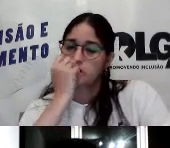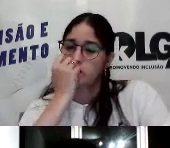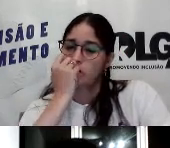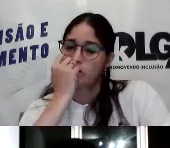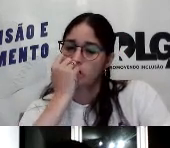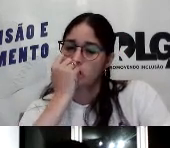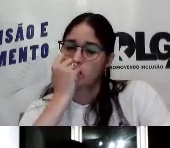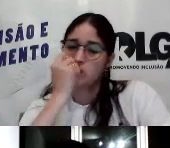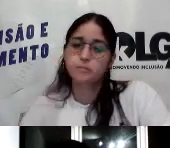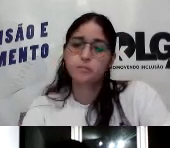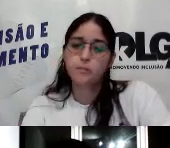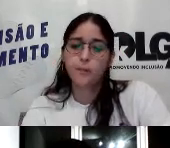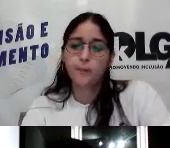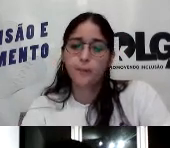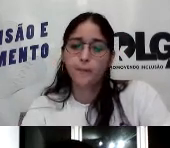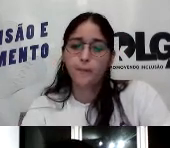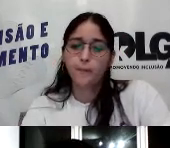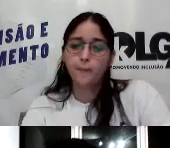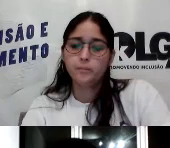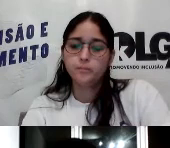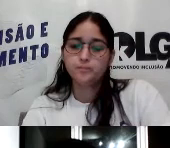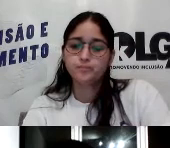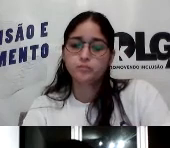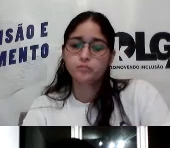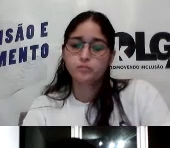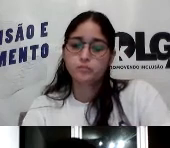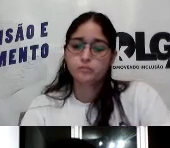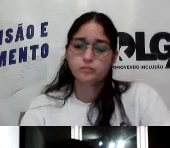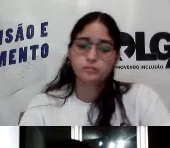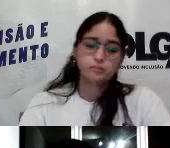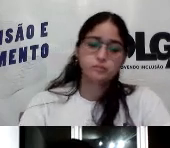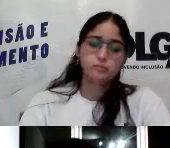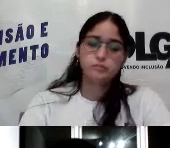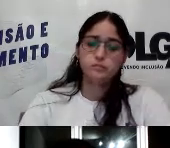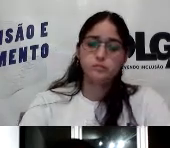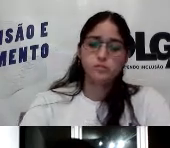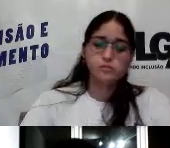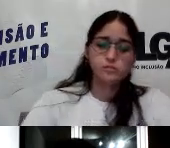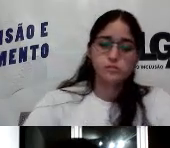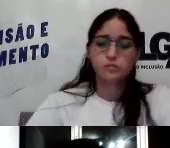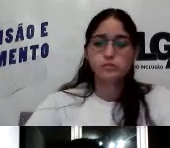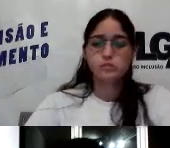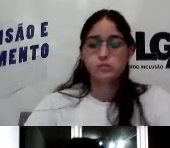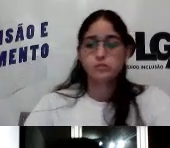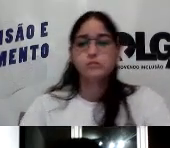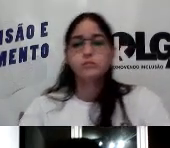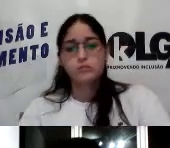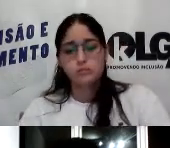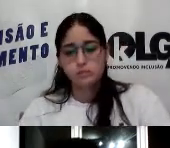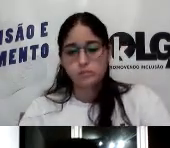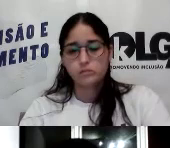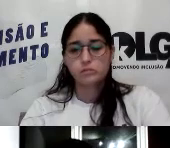potenciais, e que isso começa no primeiro minuto de vida desse indivíduo. Na verdade, começa muito antes, começa lá na